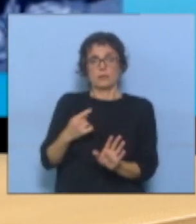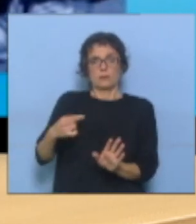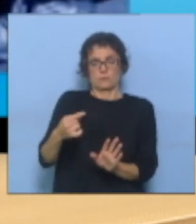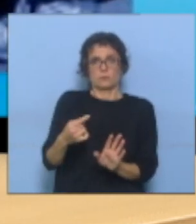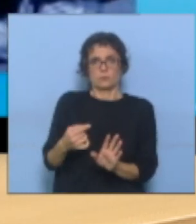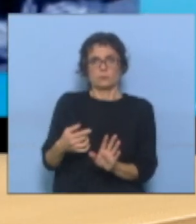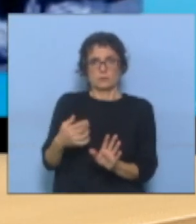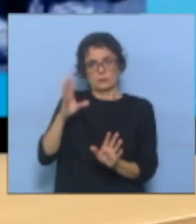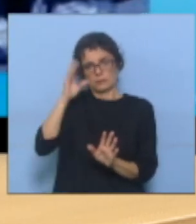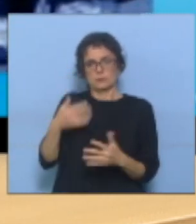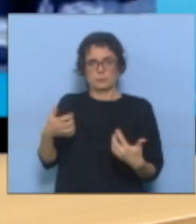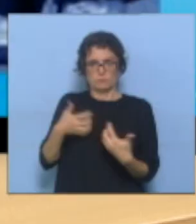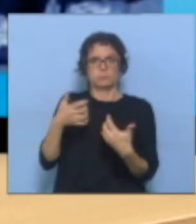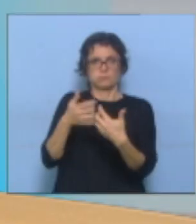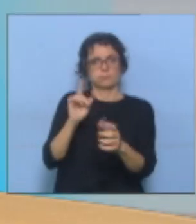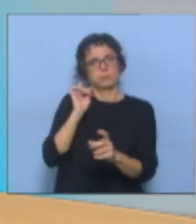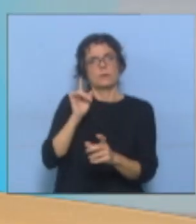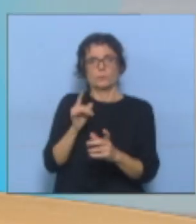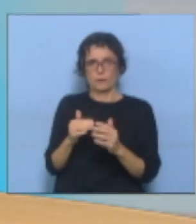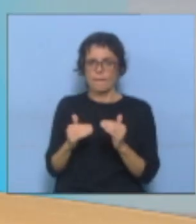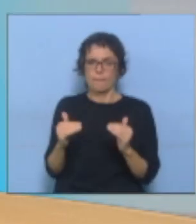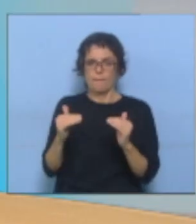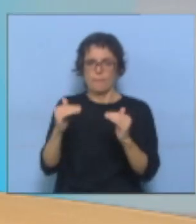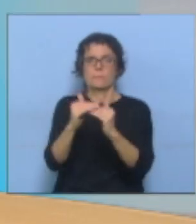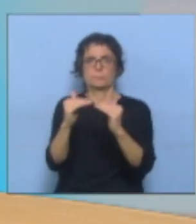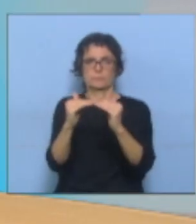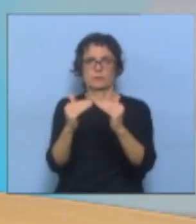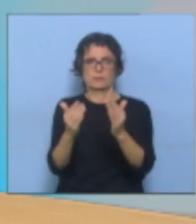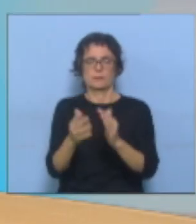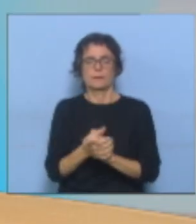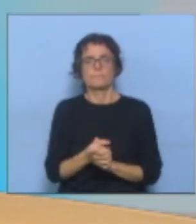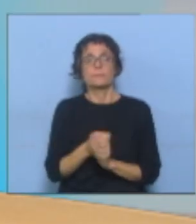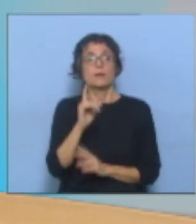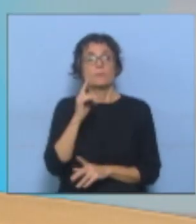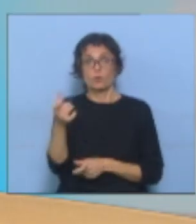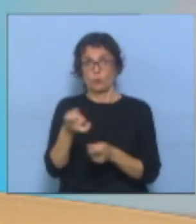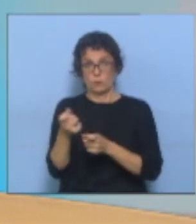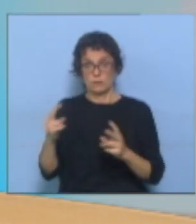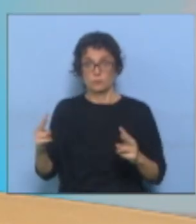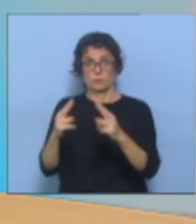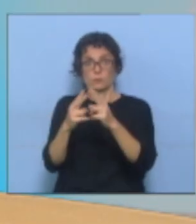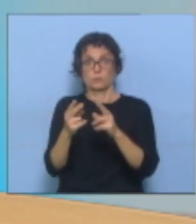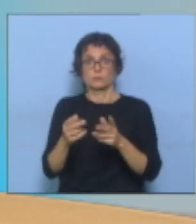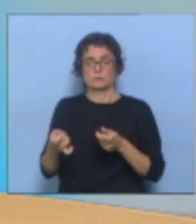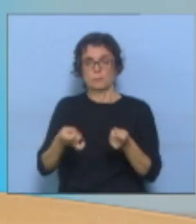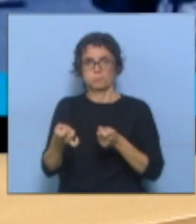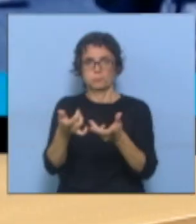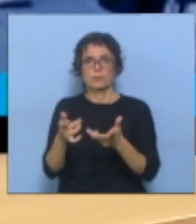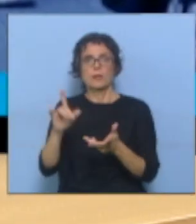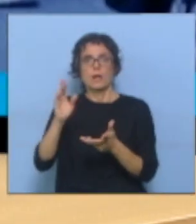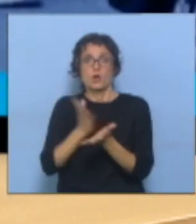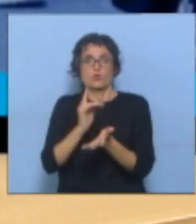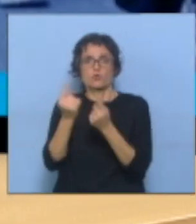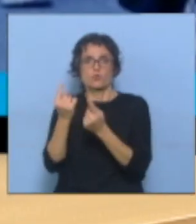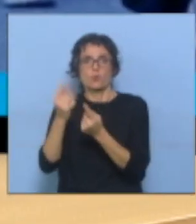queremos implementá-los. Este encontro, como referiu, está a ser preparado, portanto não se vai reduzir a um evento de alguns dias em Assis, há